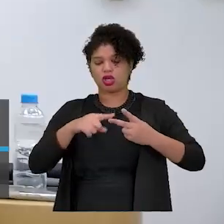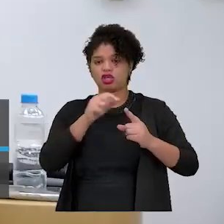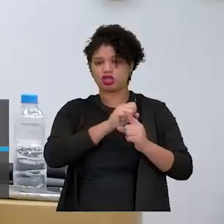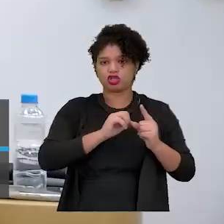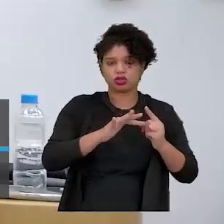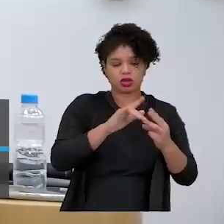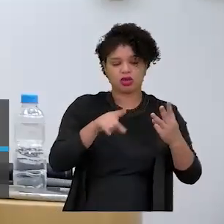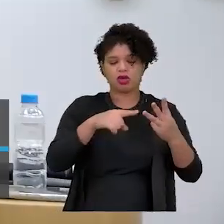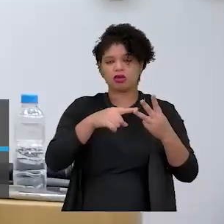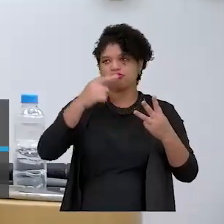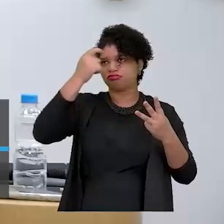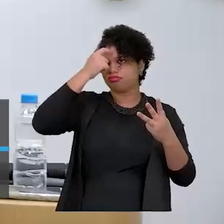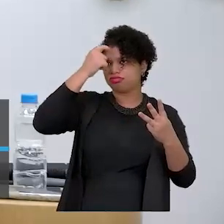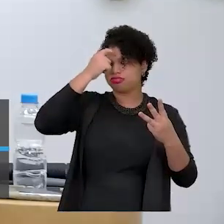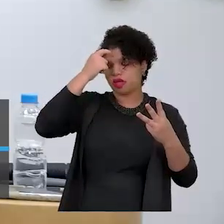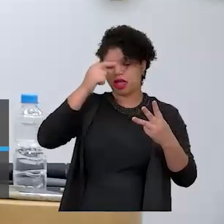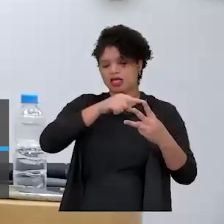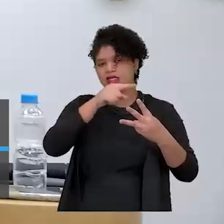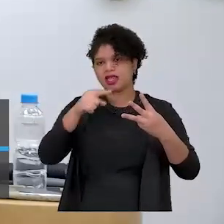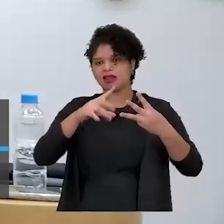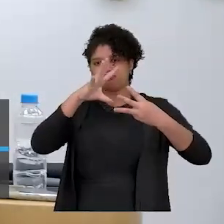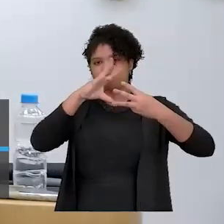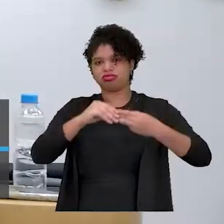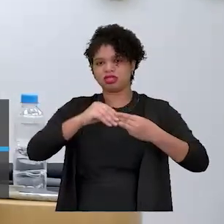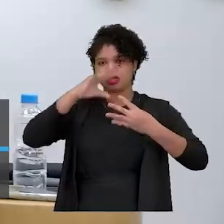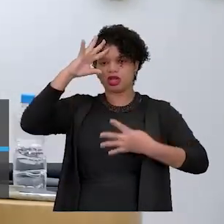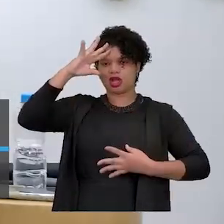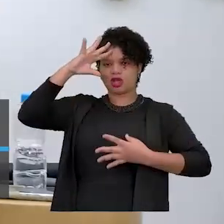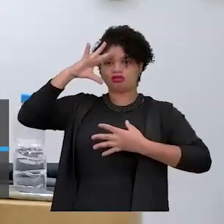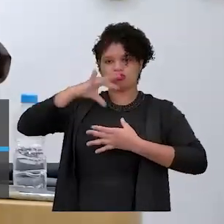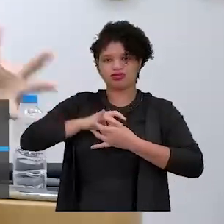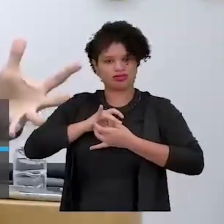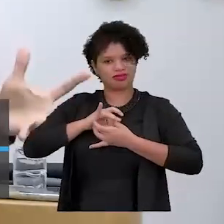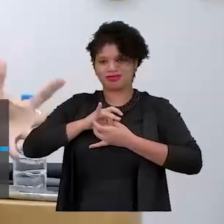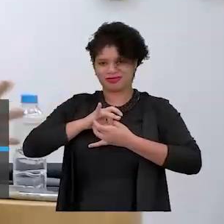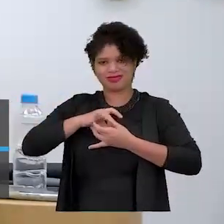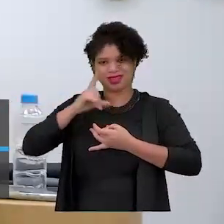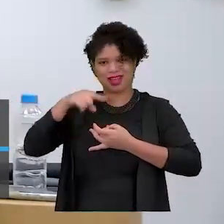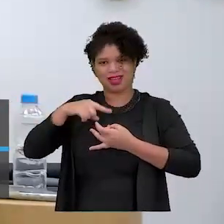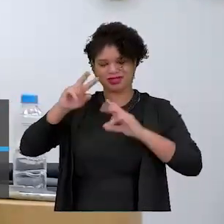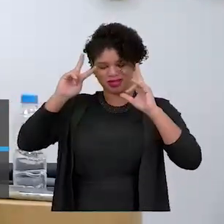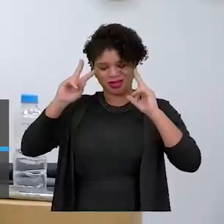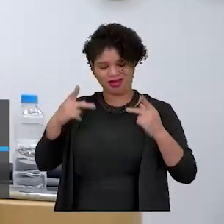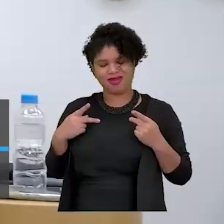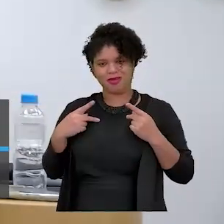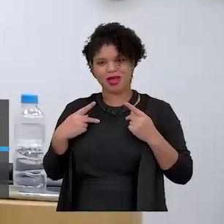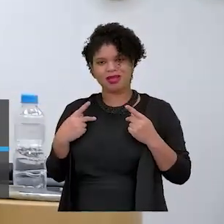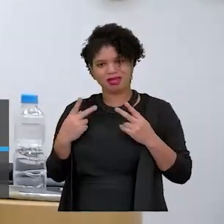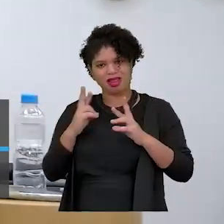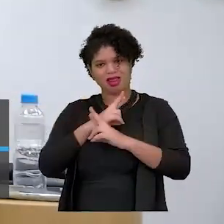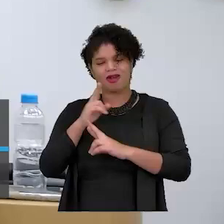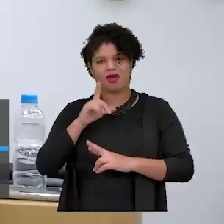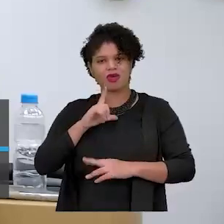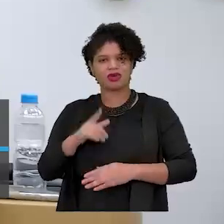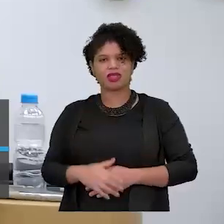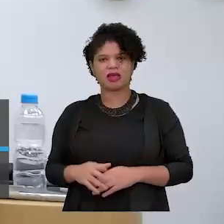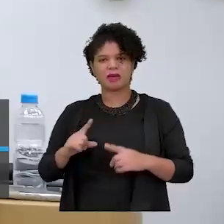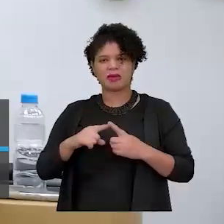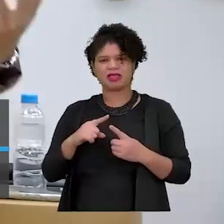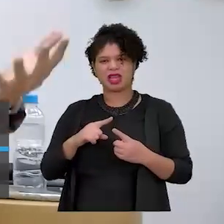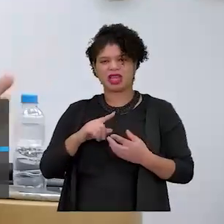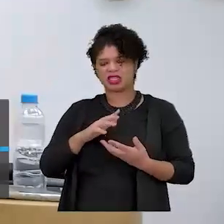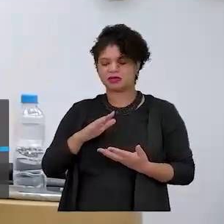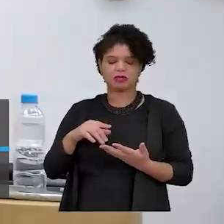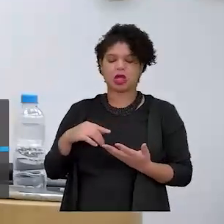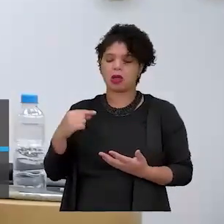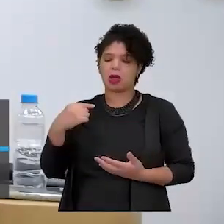parte psicológica. Então, não tem como dissociar a gente e falar assim, ah, você está separado do